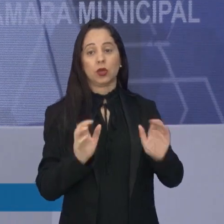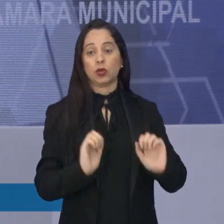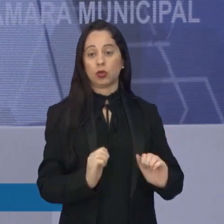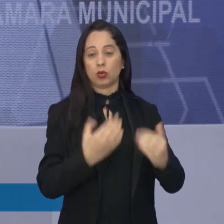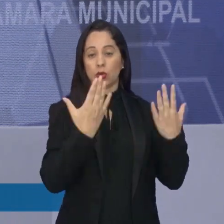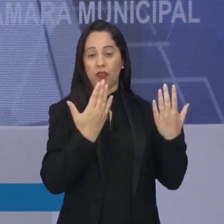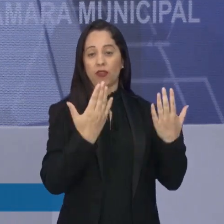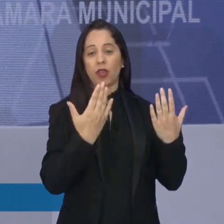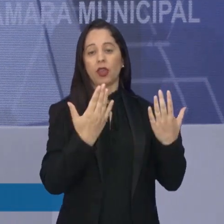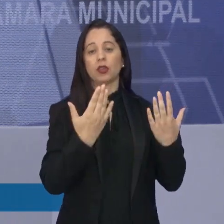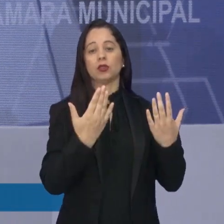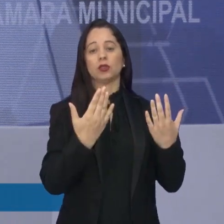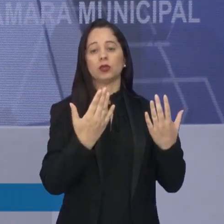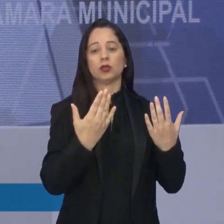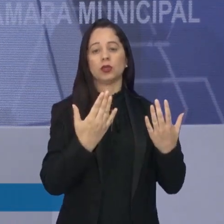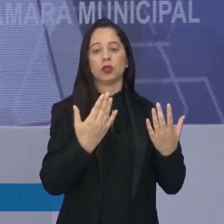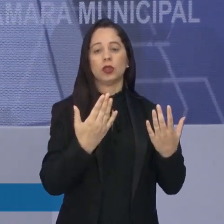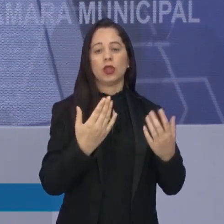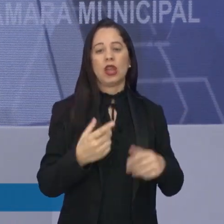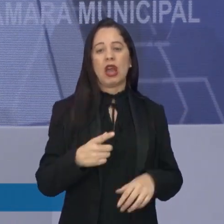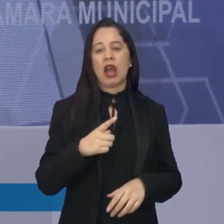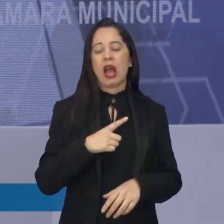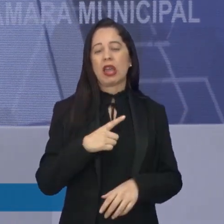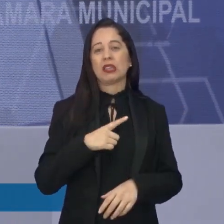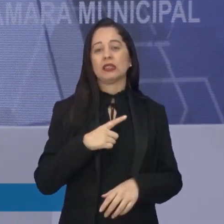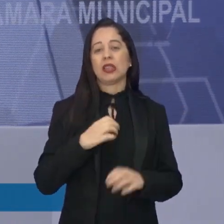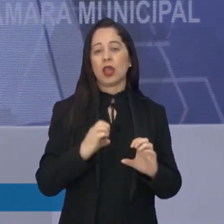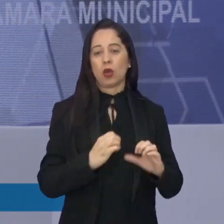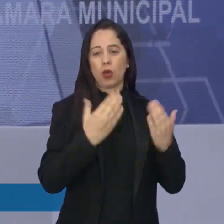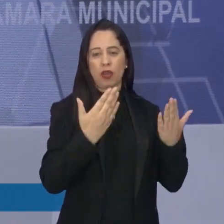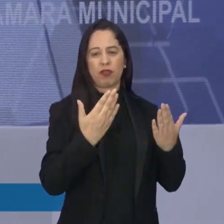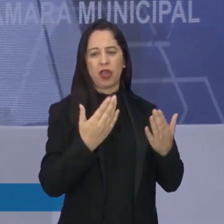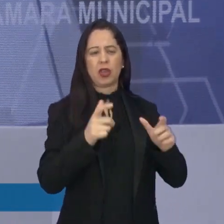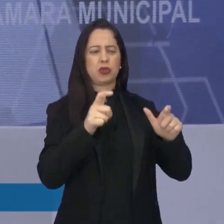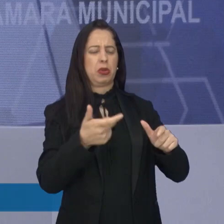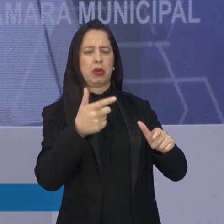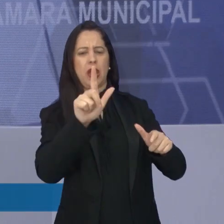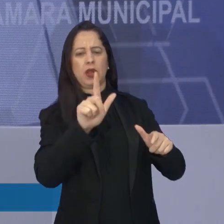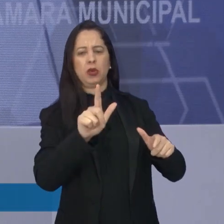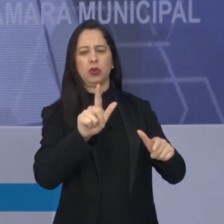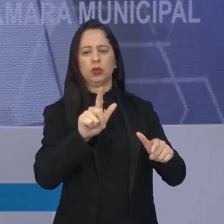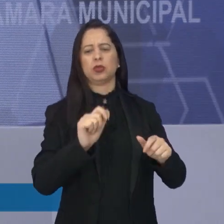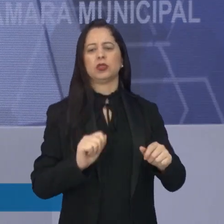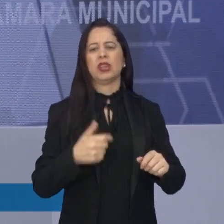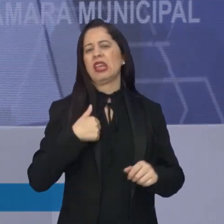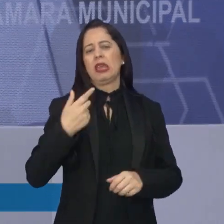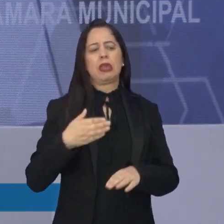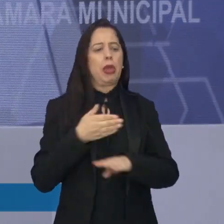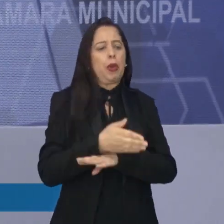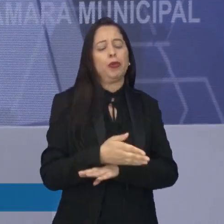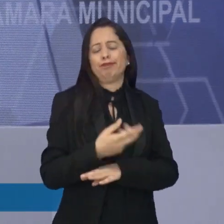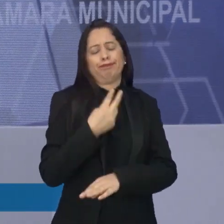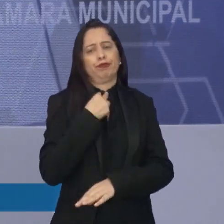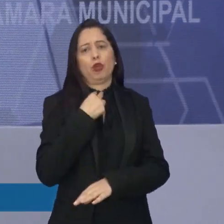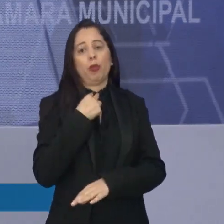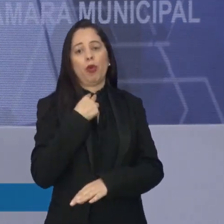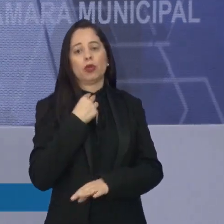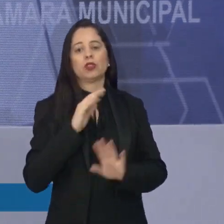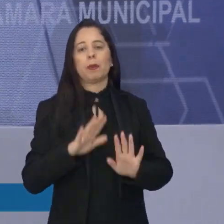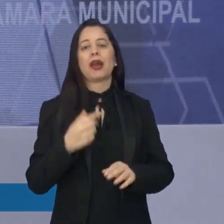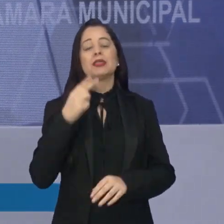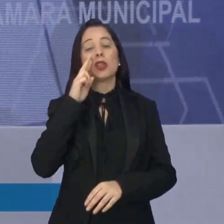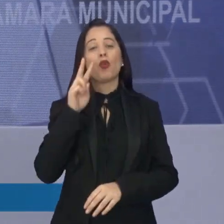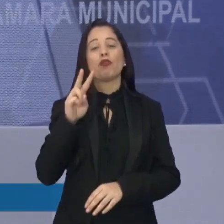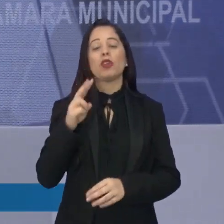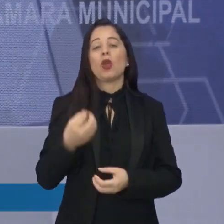eu estava, por outras circunstâncias, em outro lugar e não consegui estar presente, mas eu vi um